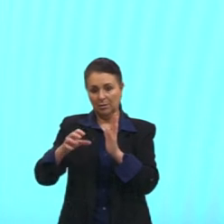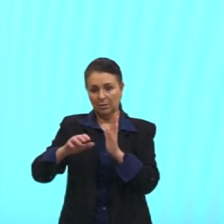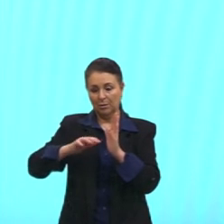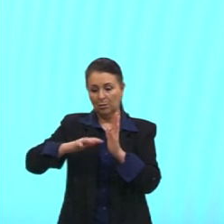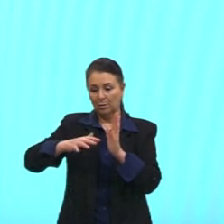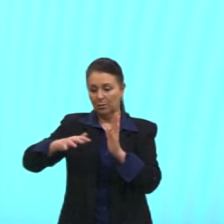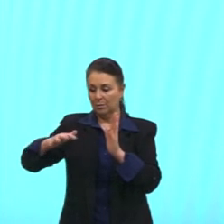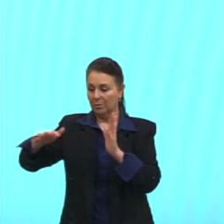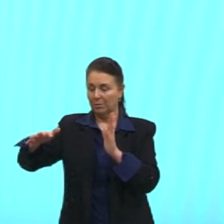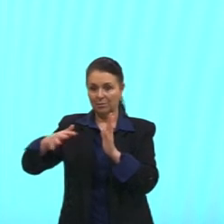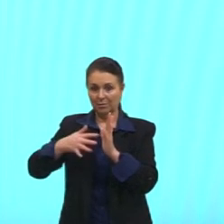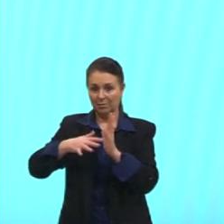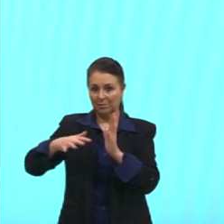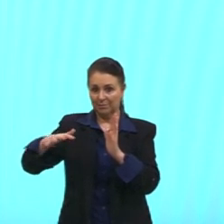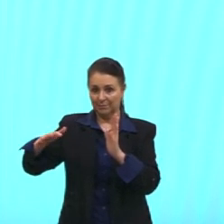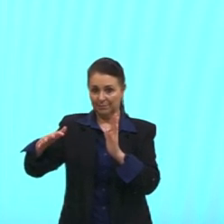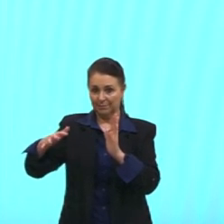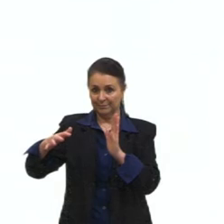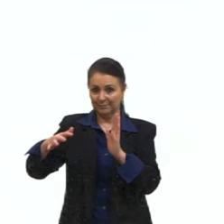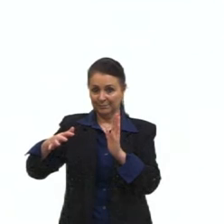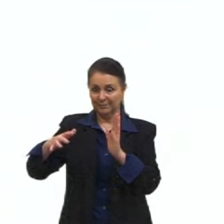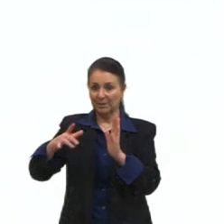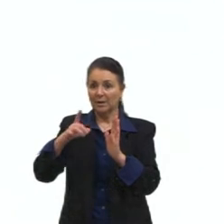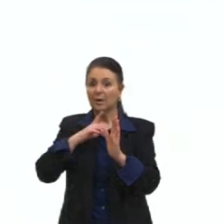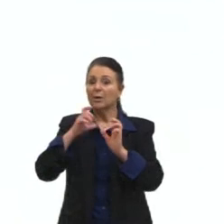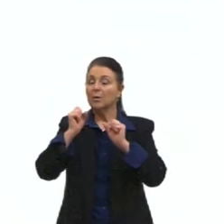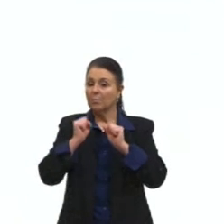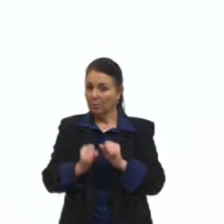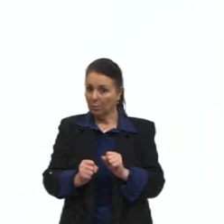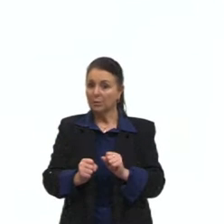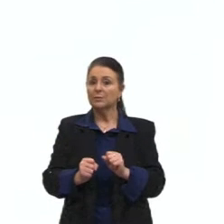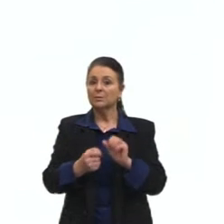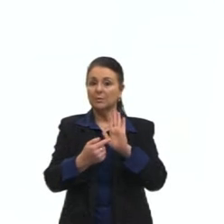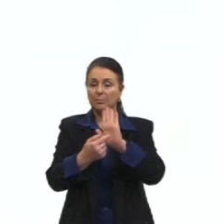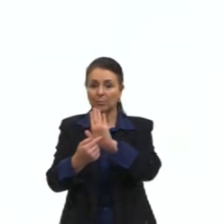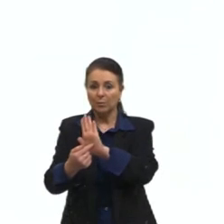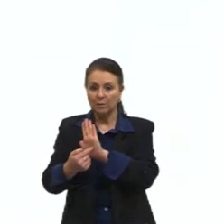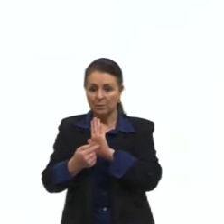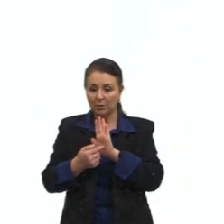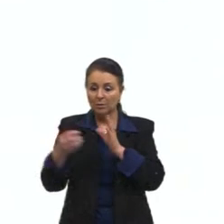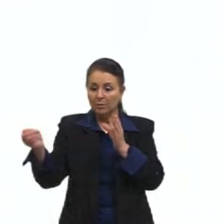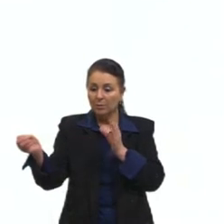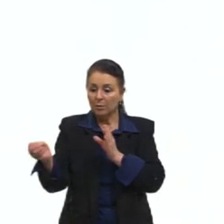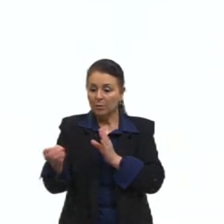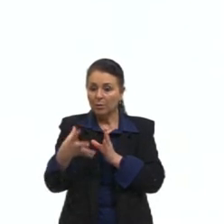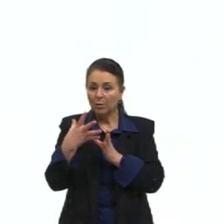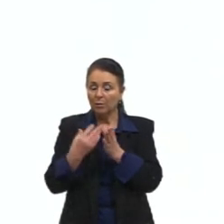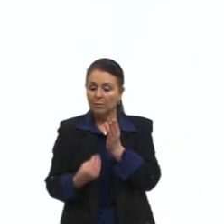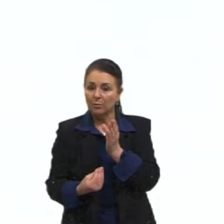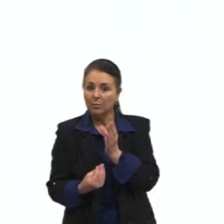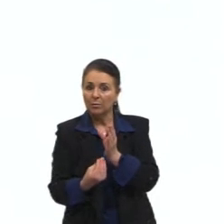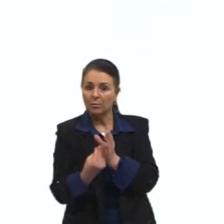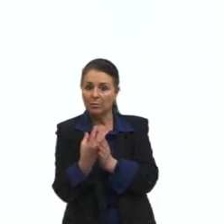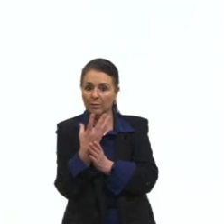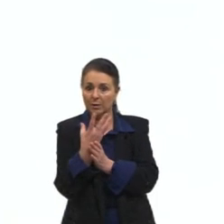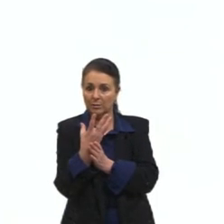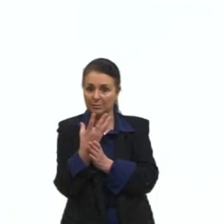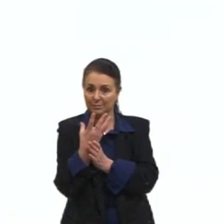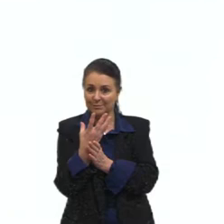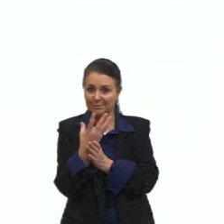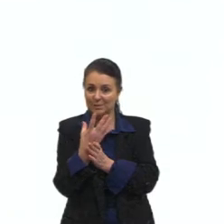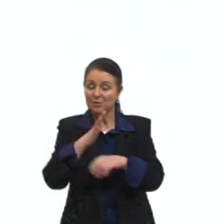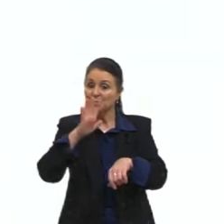de frente de onda comporta-se e pode ser considerado como uma nova fonte de ondas